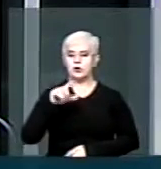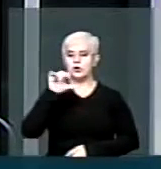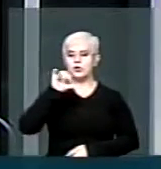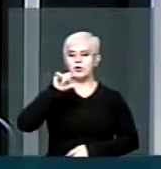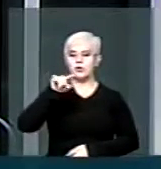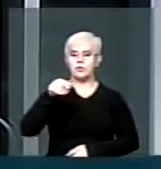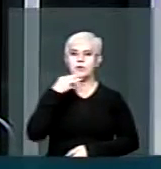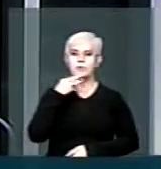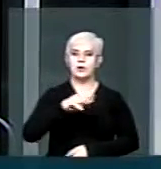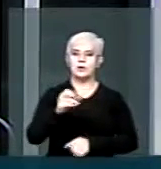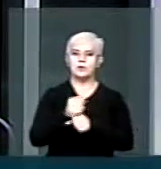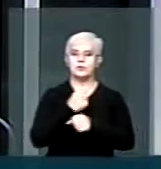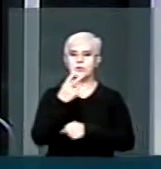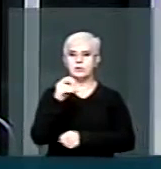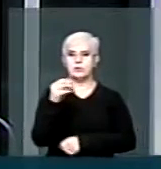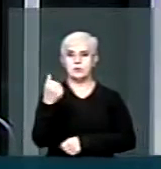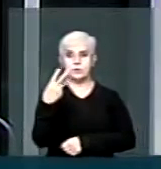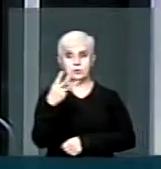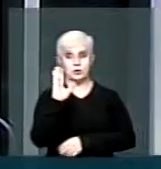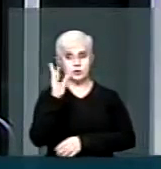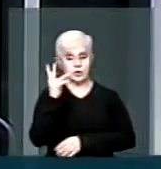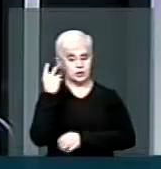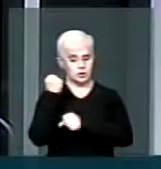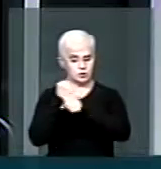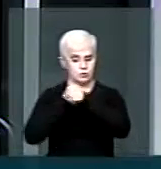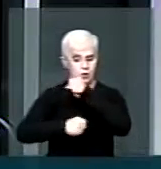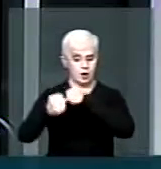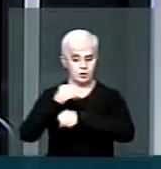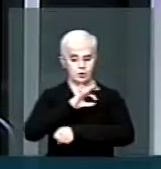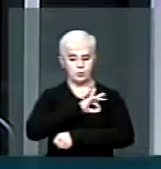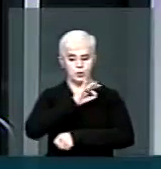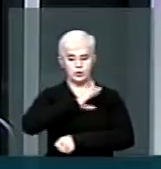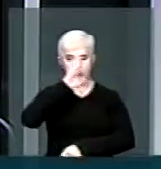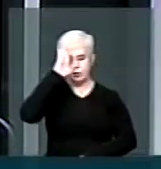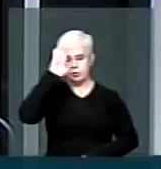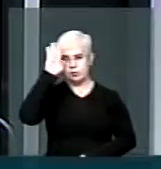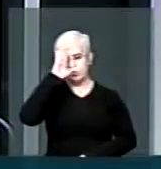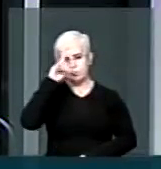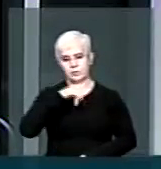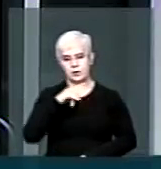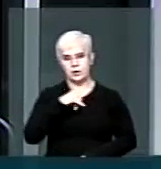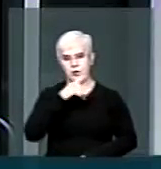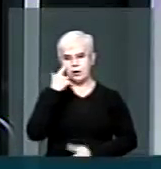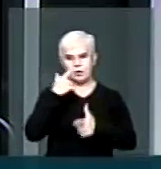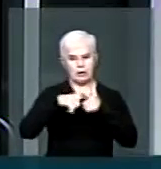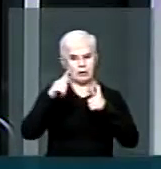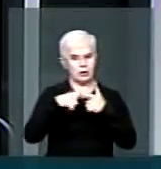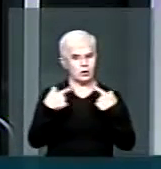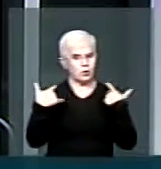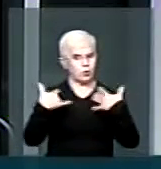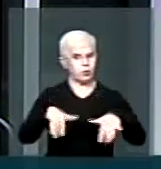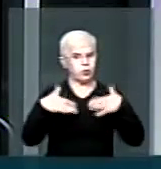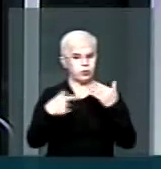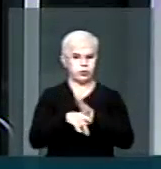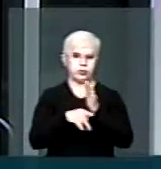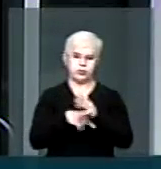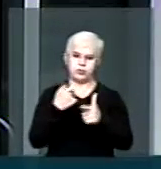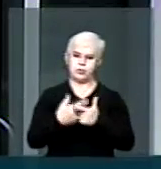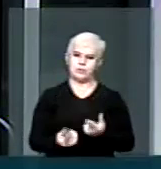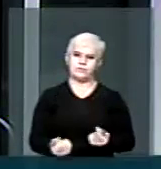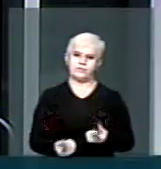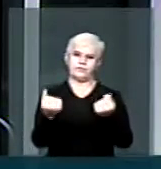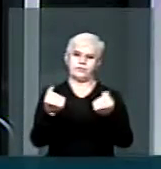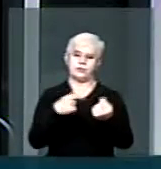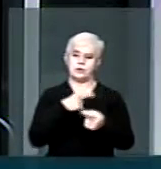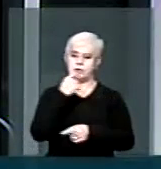em 2013. Desde o ano passado, a Polícia do Paraná está com sérios problemas de custeio. Vimos nos últimos